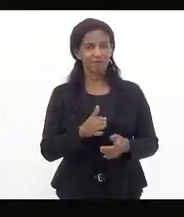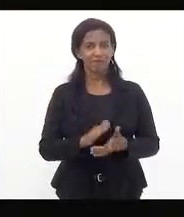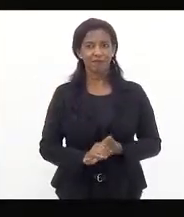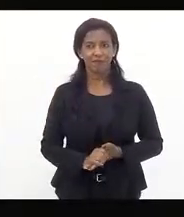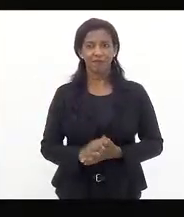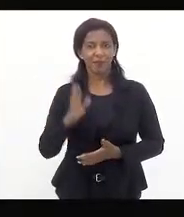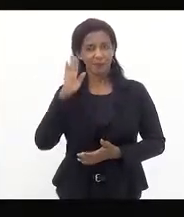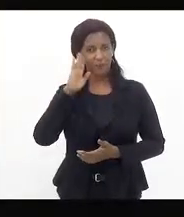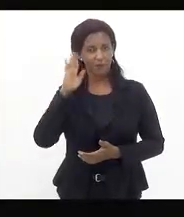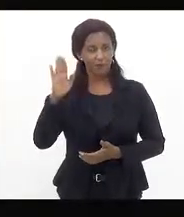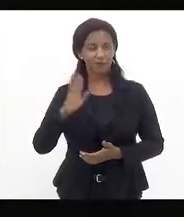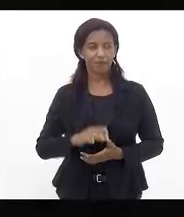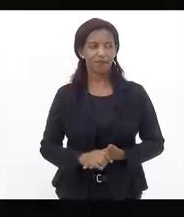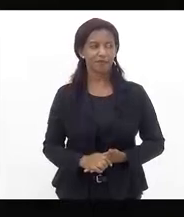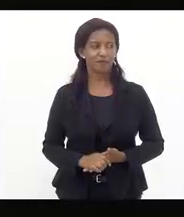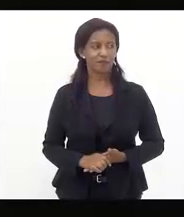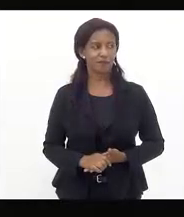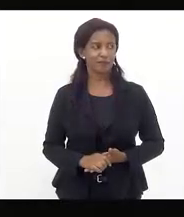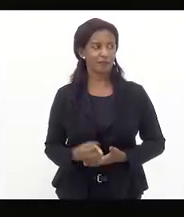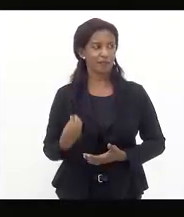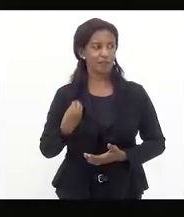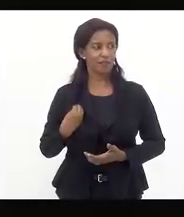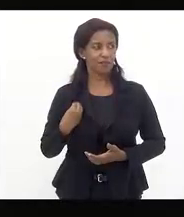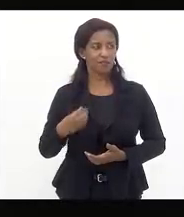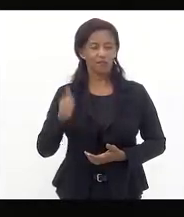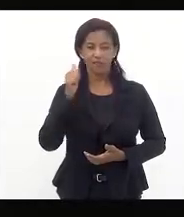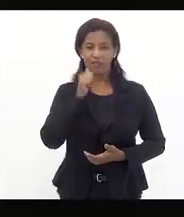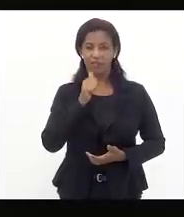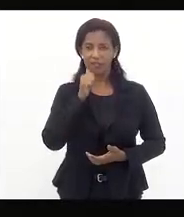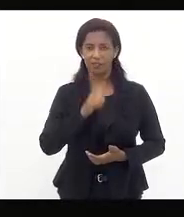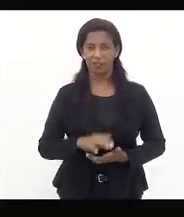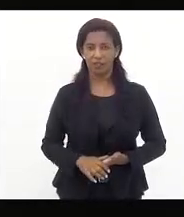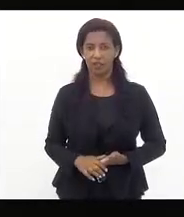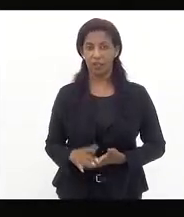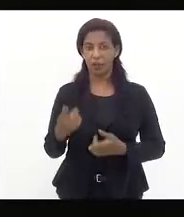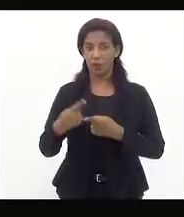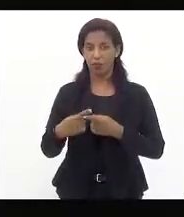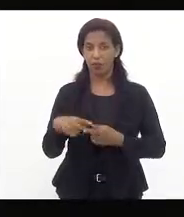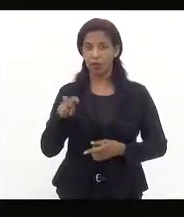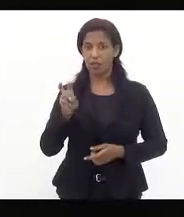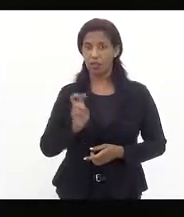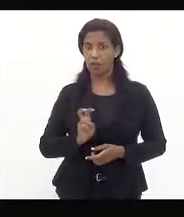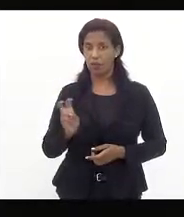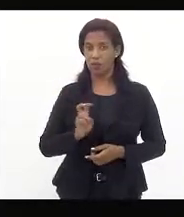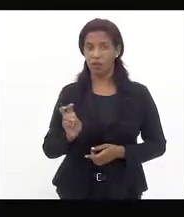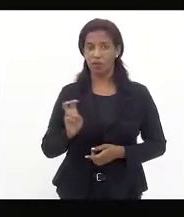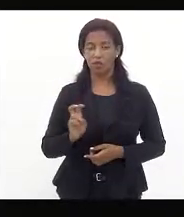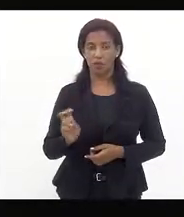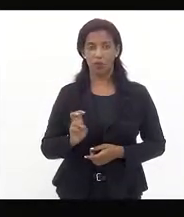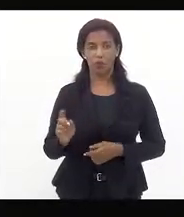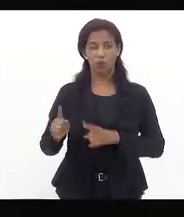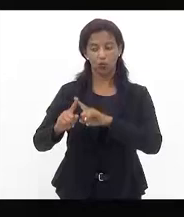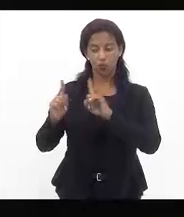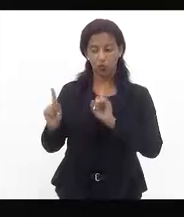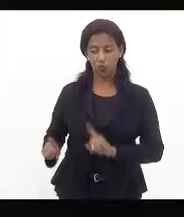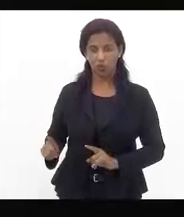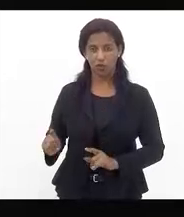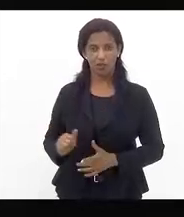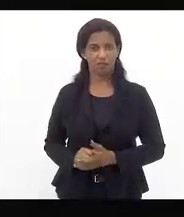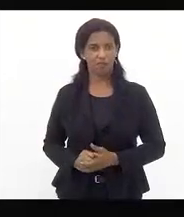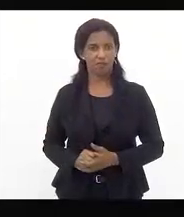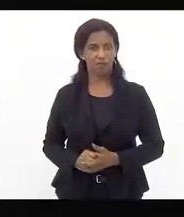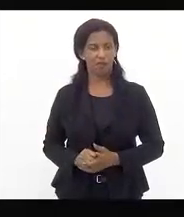e principalmente na vida das mulheres, porque 55% do funcionalismo público